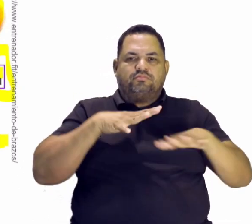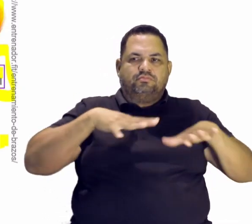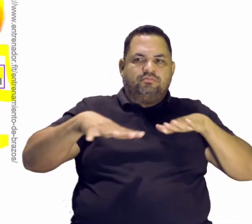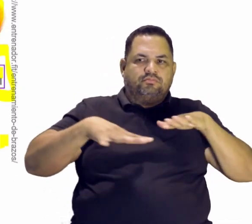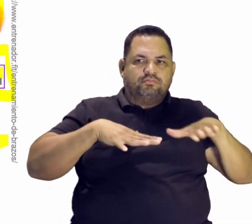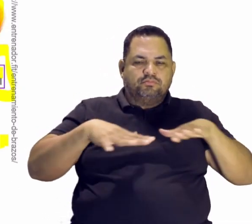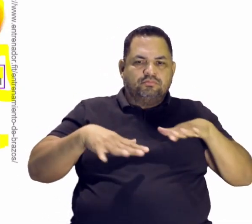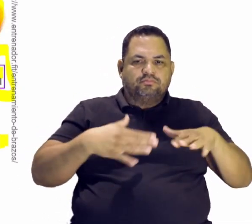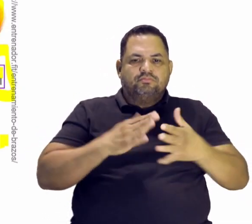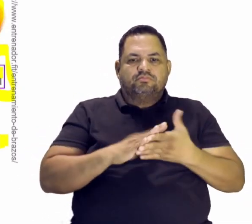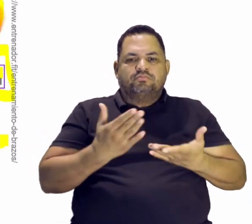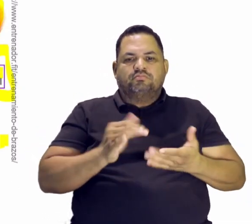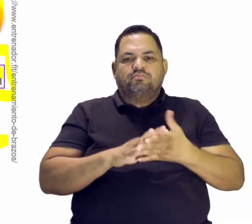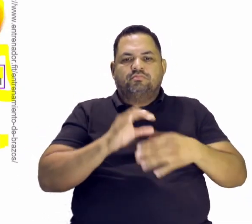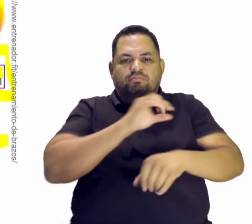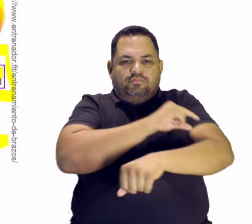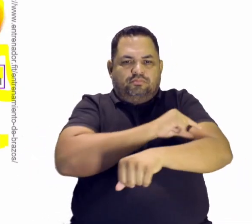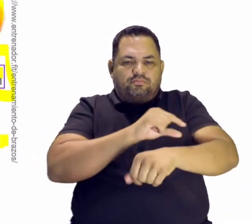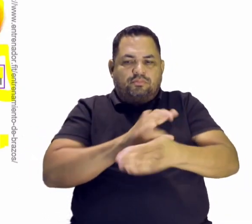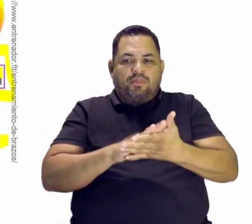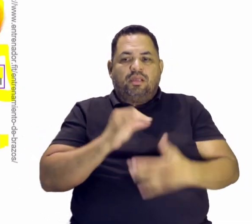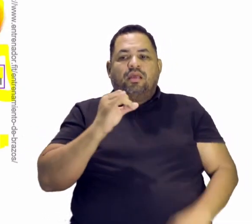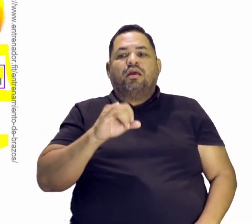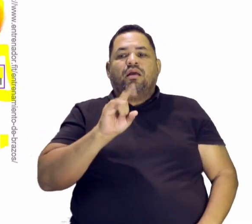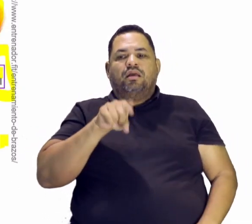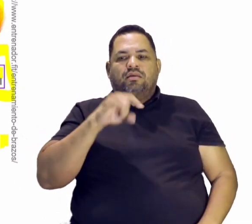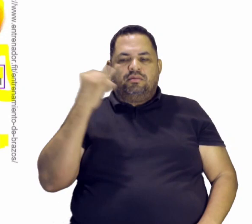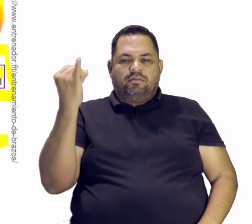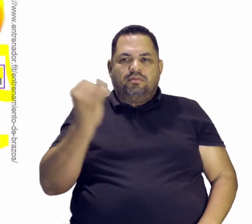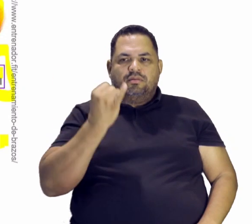movimentação, sobre esses ligamentos. É muito interessante a construção